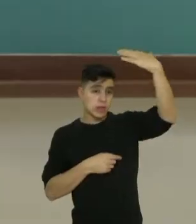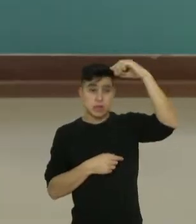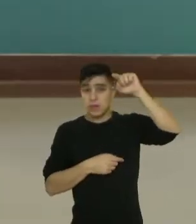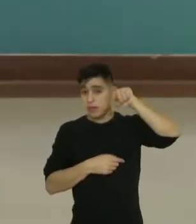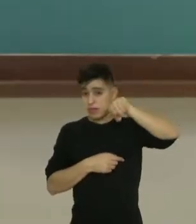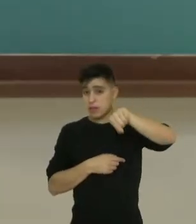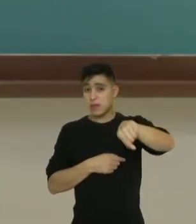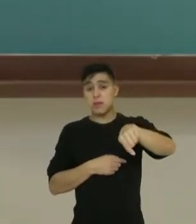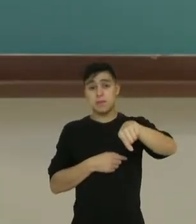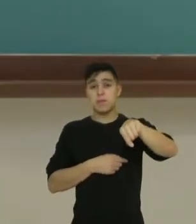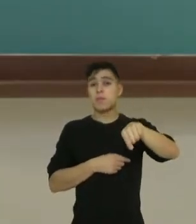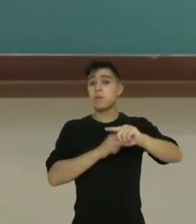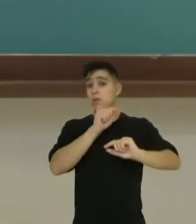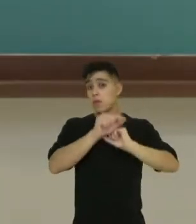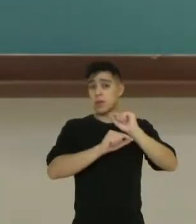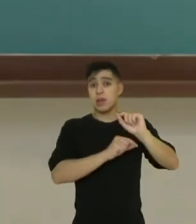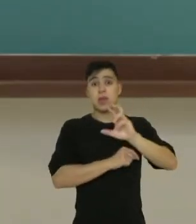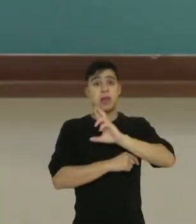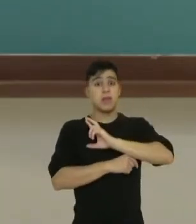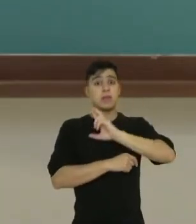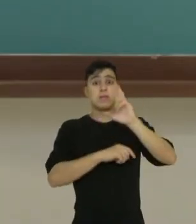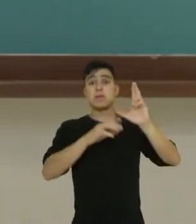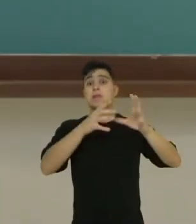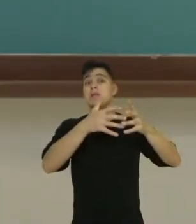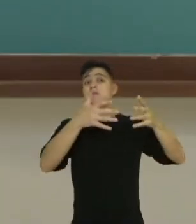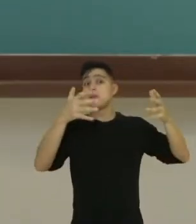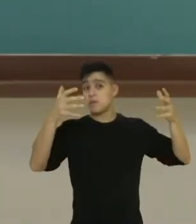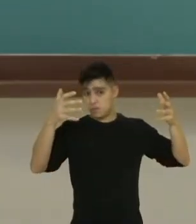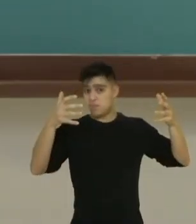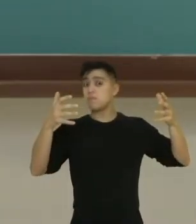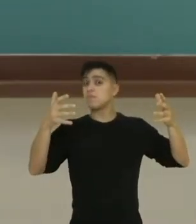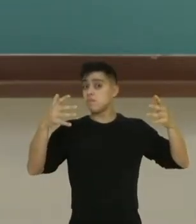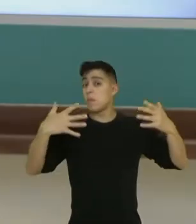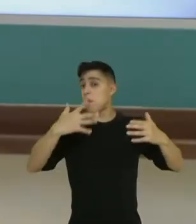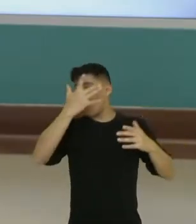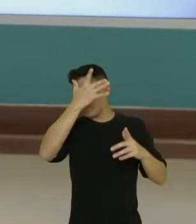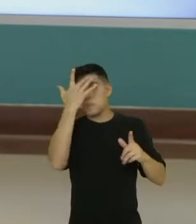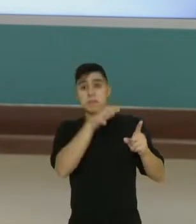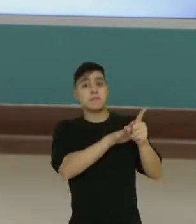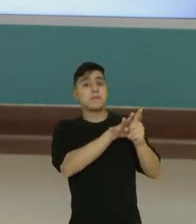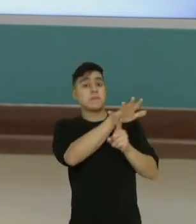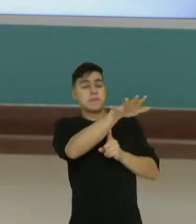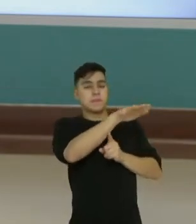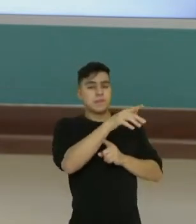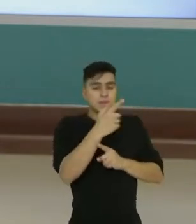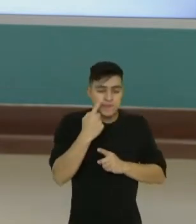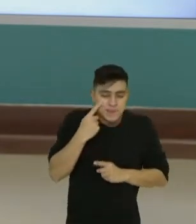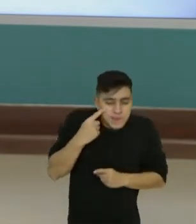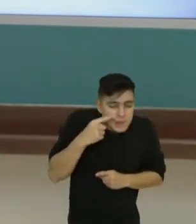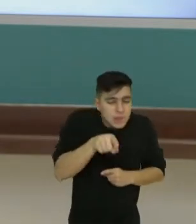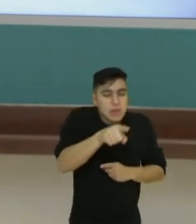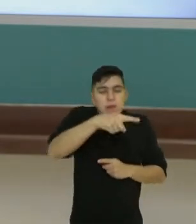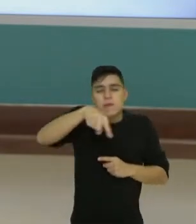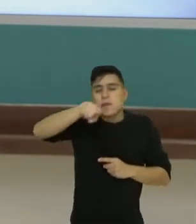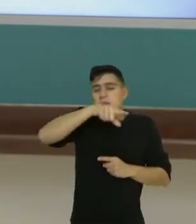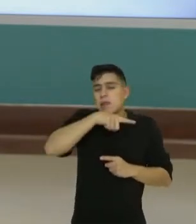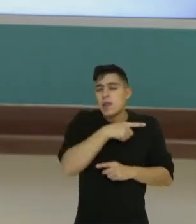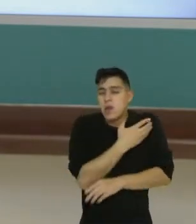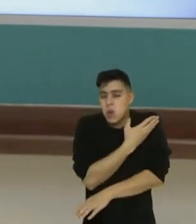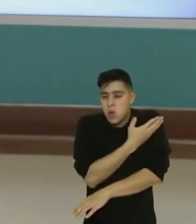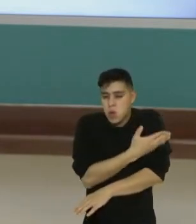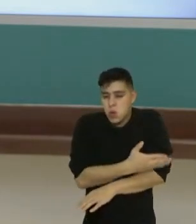religiões com maior número de adeptos em todo o planeta, e vamos evidenciar algumas práticas que destacam